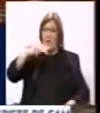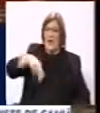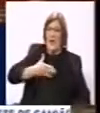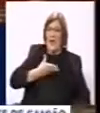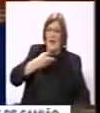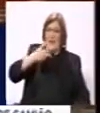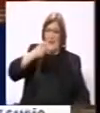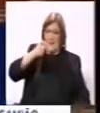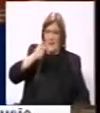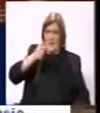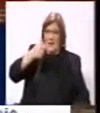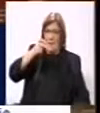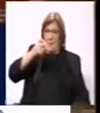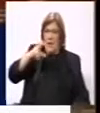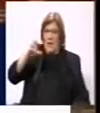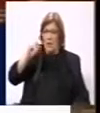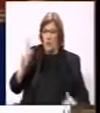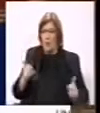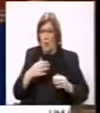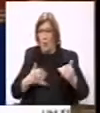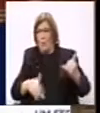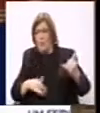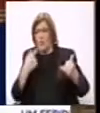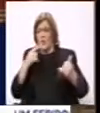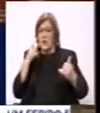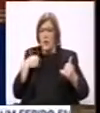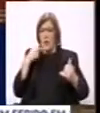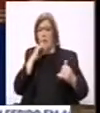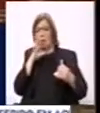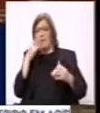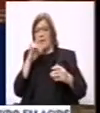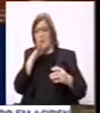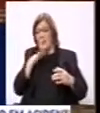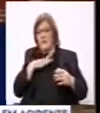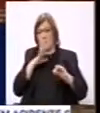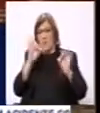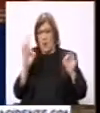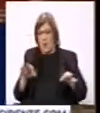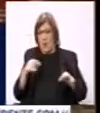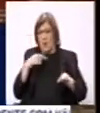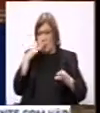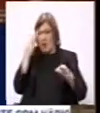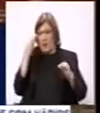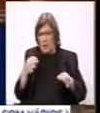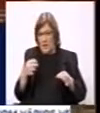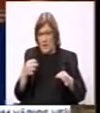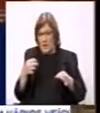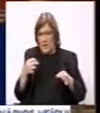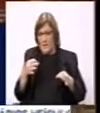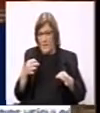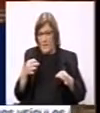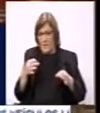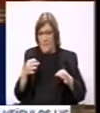também é é um músico e artista que admiro muito e ouvir isto mesmo e eu acreditei e então